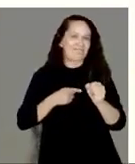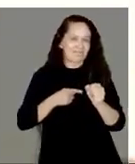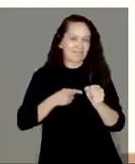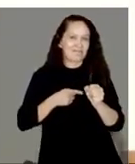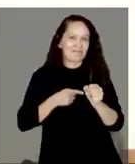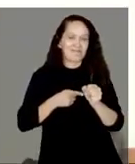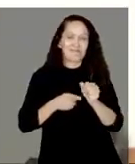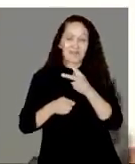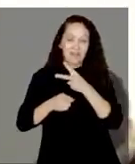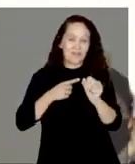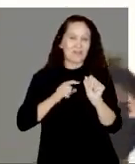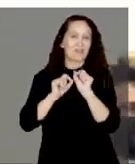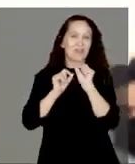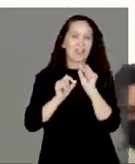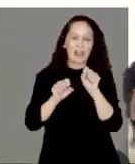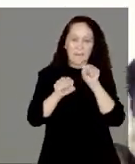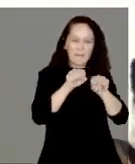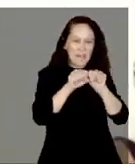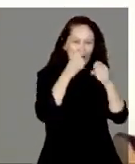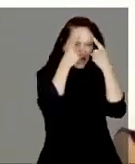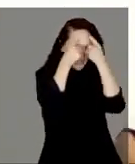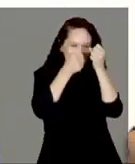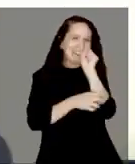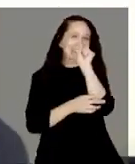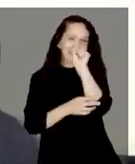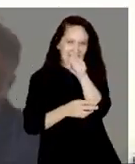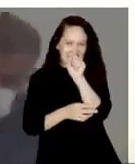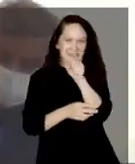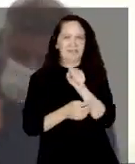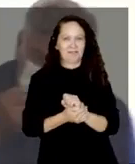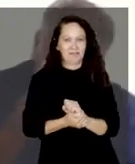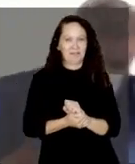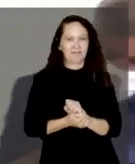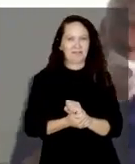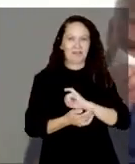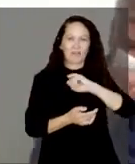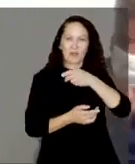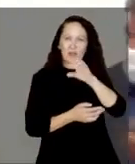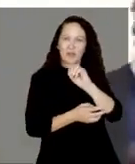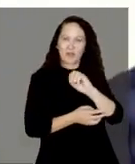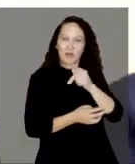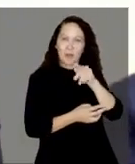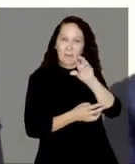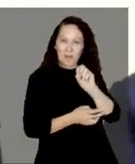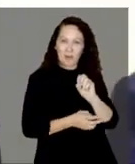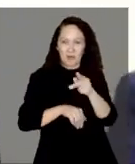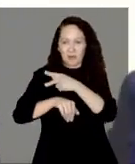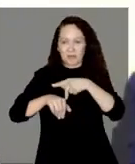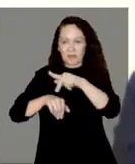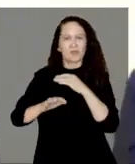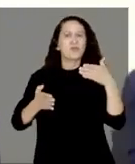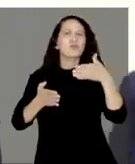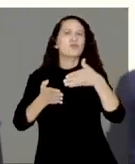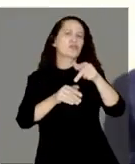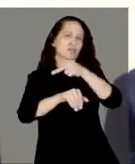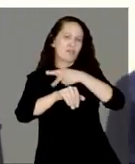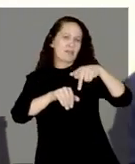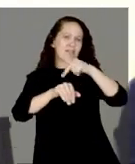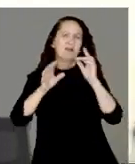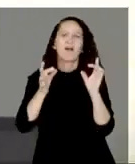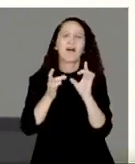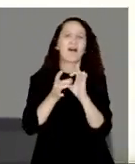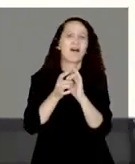conquistar o direito do voto. Esse país aqui, ele foi construído para o atraso. Veja